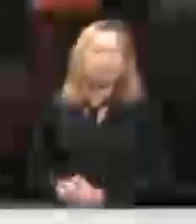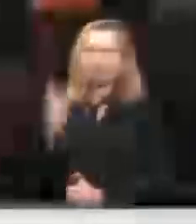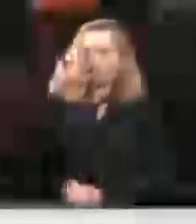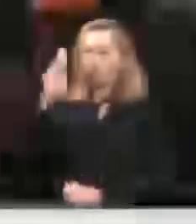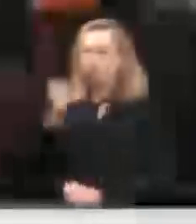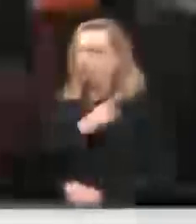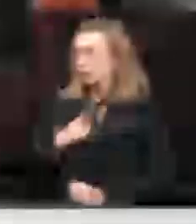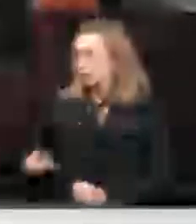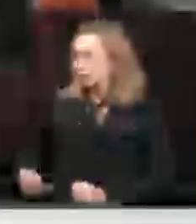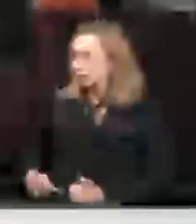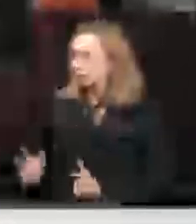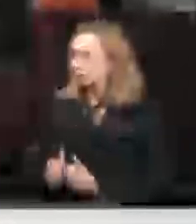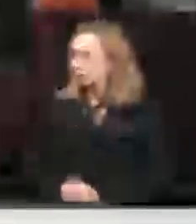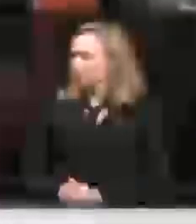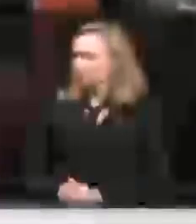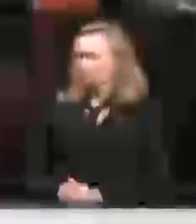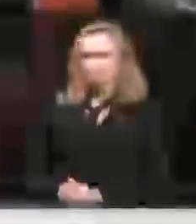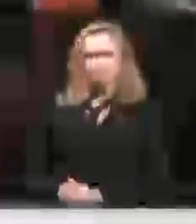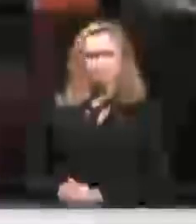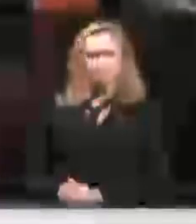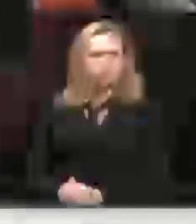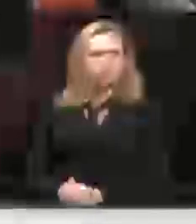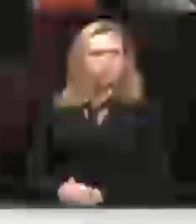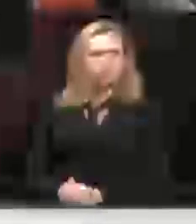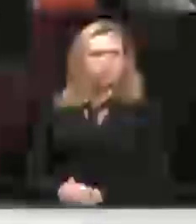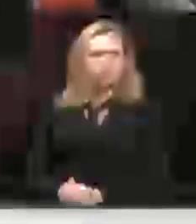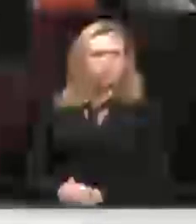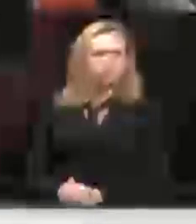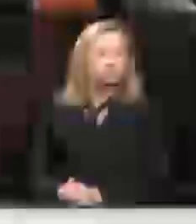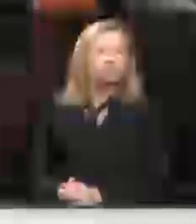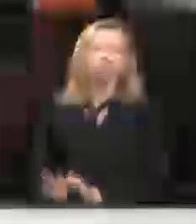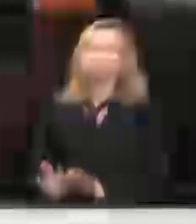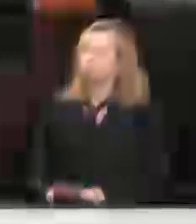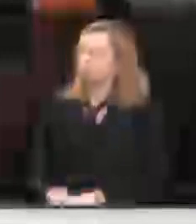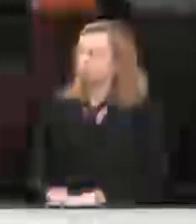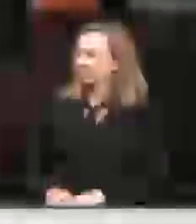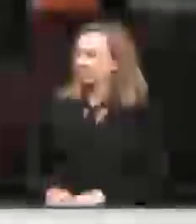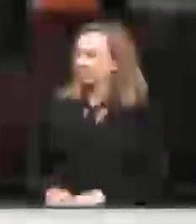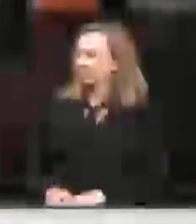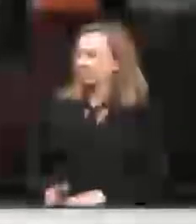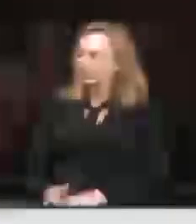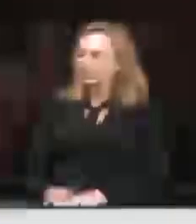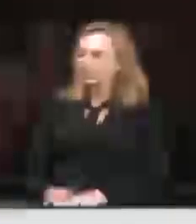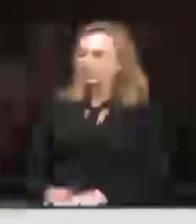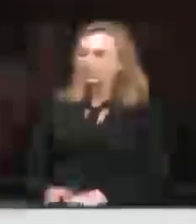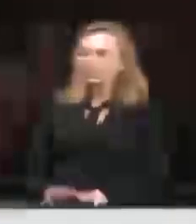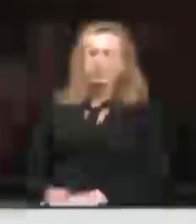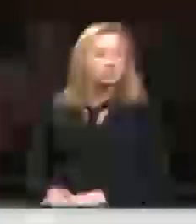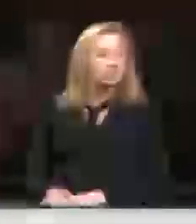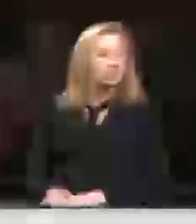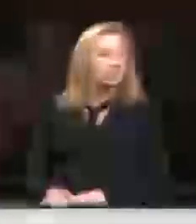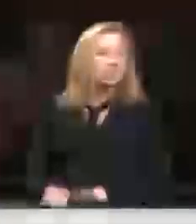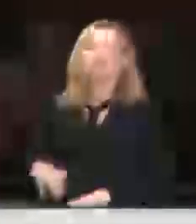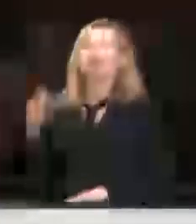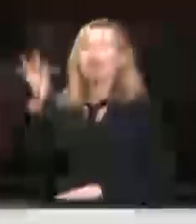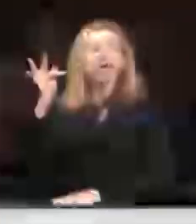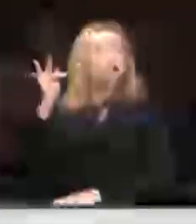presidente, senhoras e senhores deputados, do expediente final, presidido pelo jovem deputado Flávio